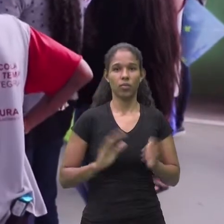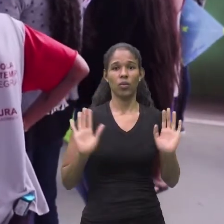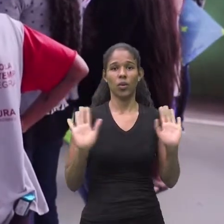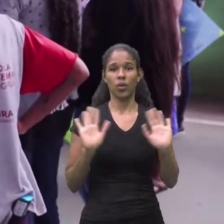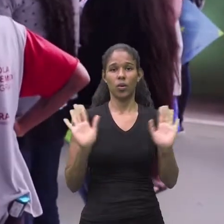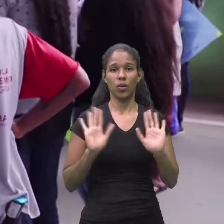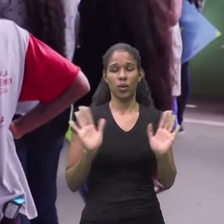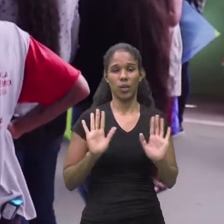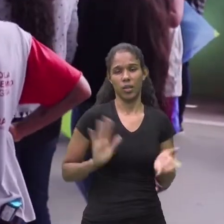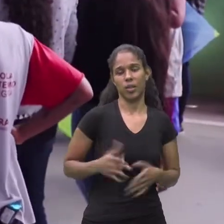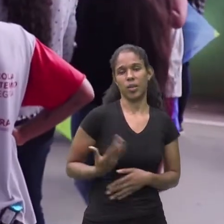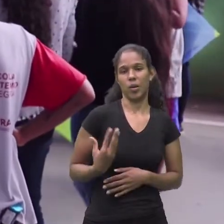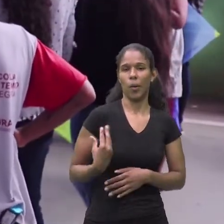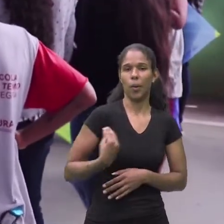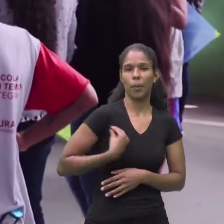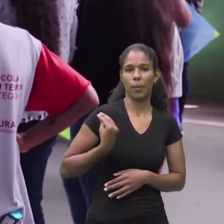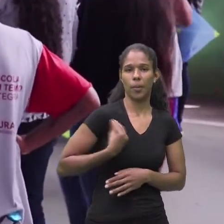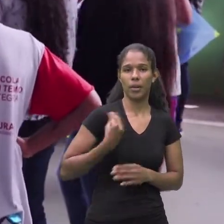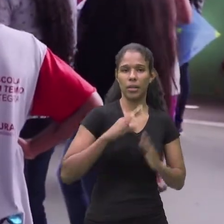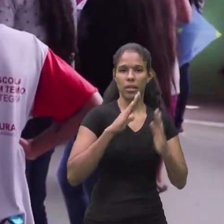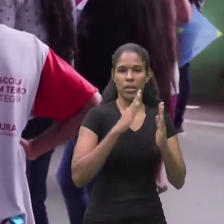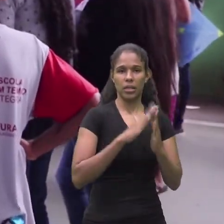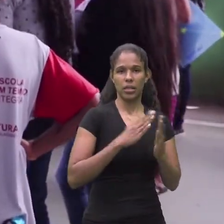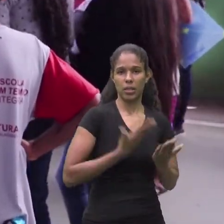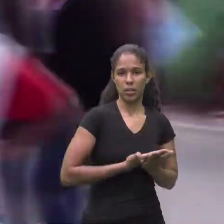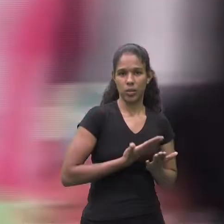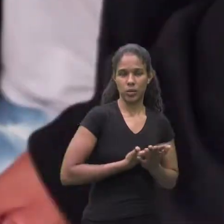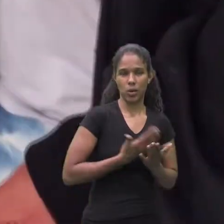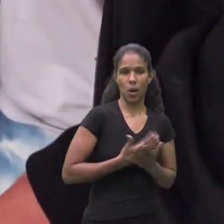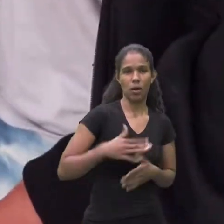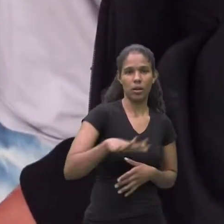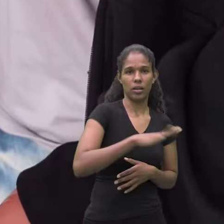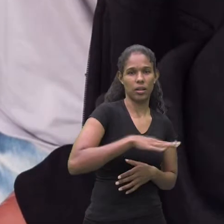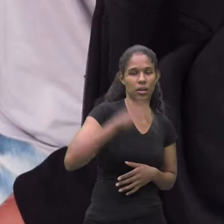Vitor, estou aqui na Escola Municipal Vereador Teodoro para o primeiro Festival de Pipas.